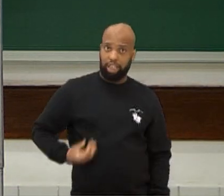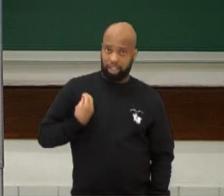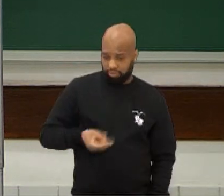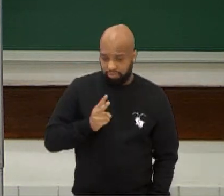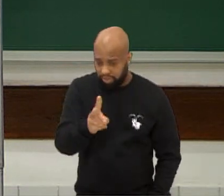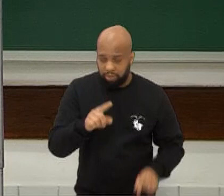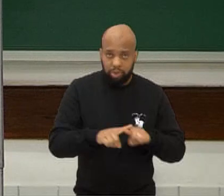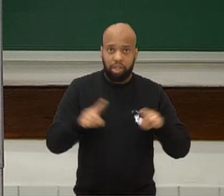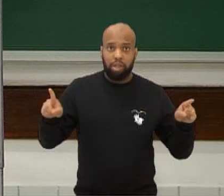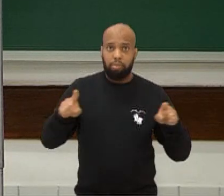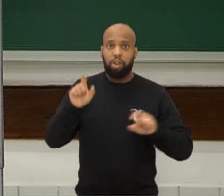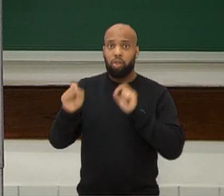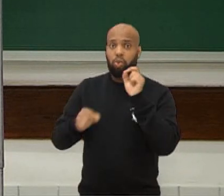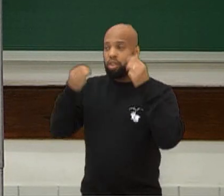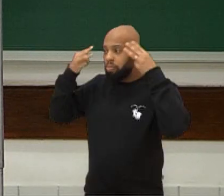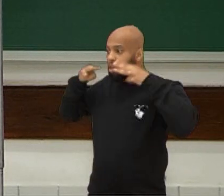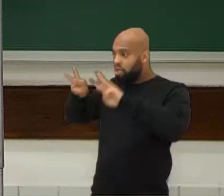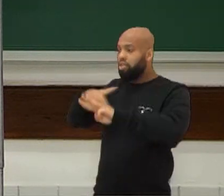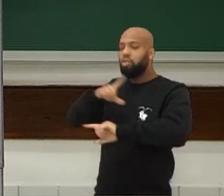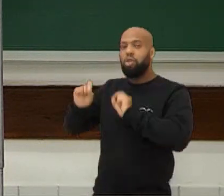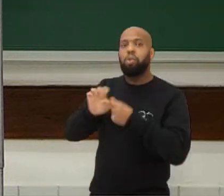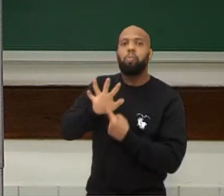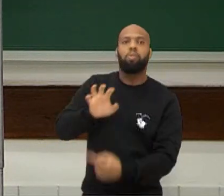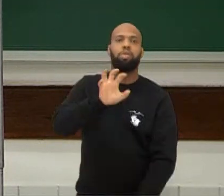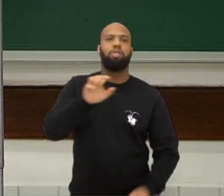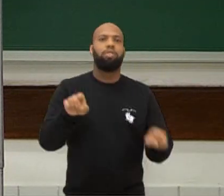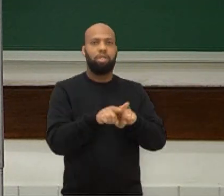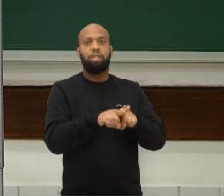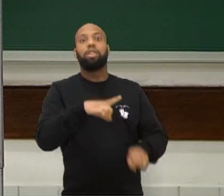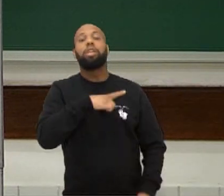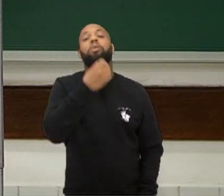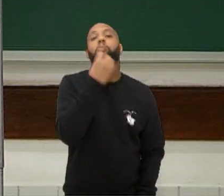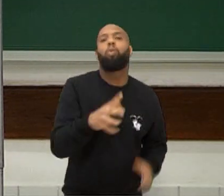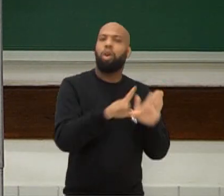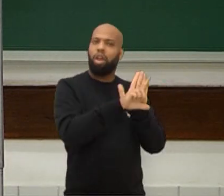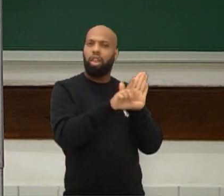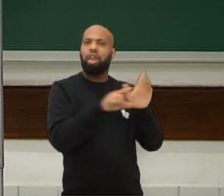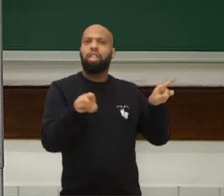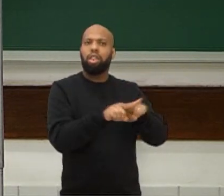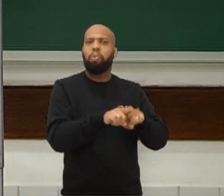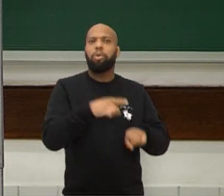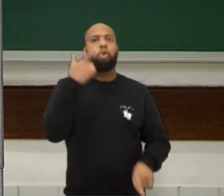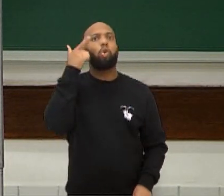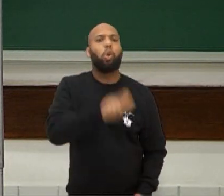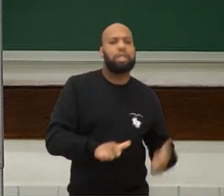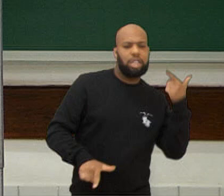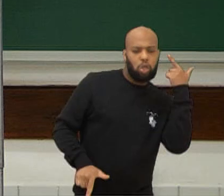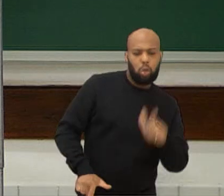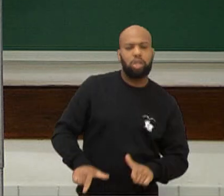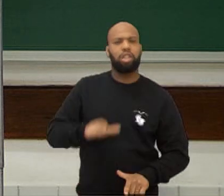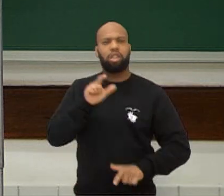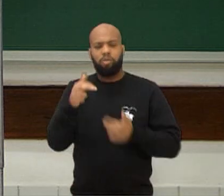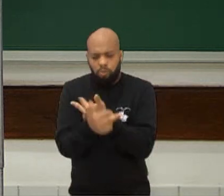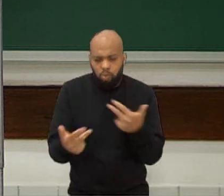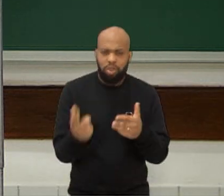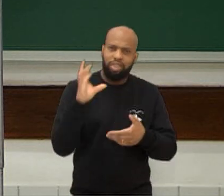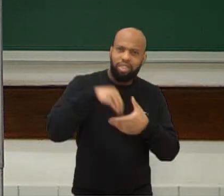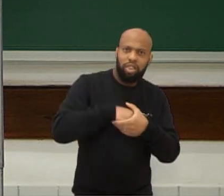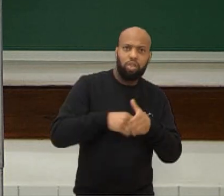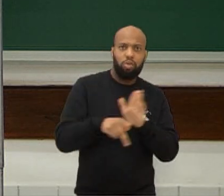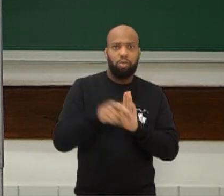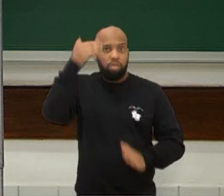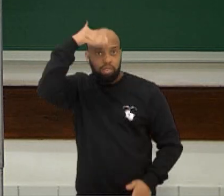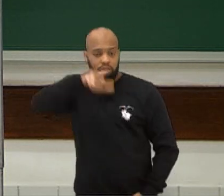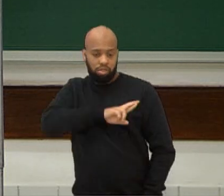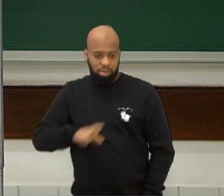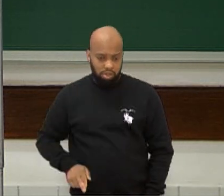Porém, Maquiavel ressalta esse aspecto. As boas leis, o sucesso da República Romana não é fruto de